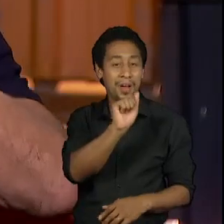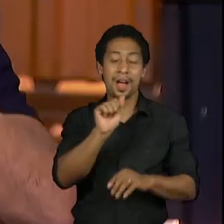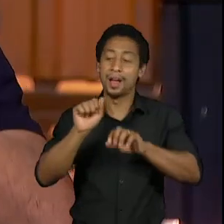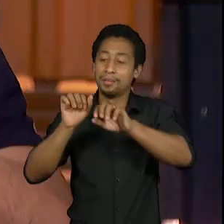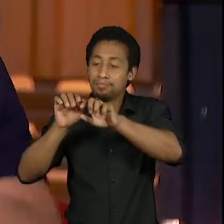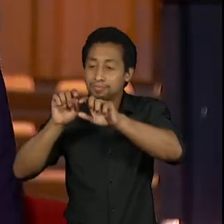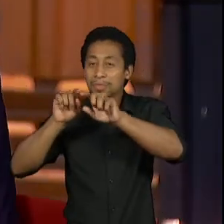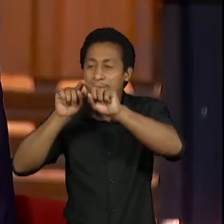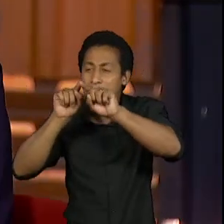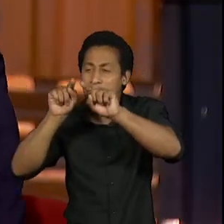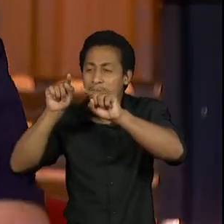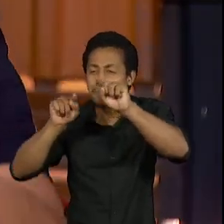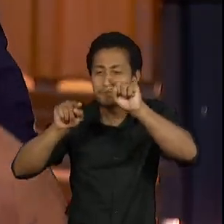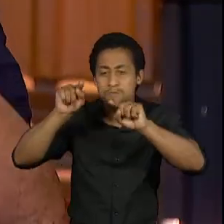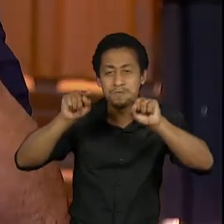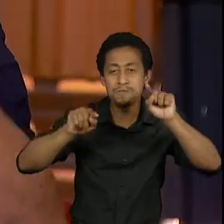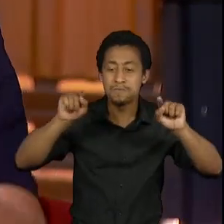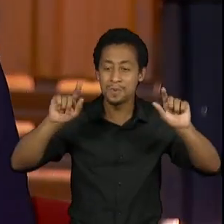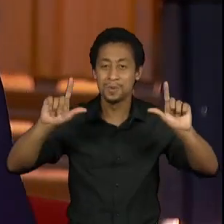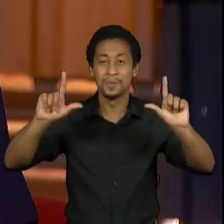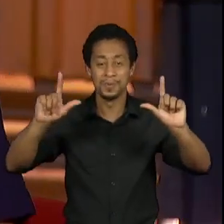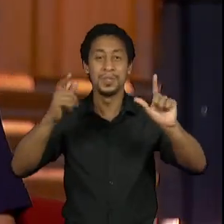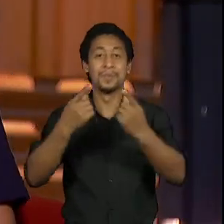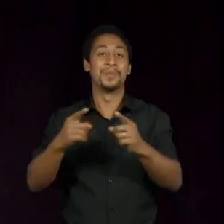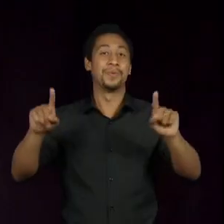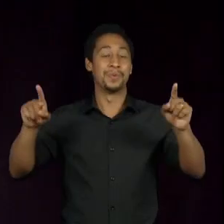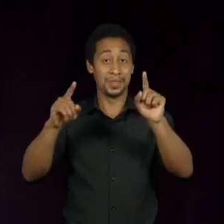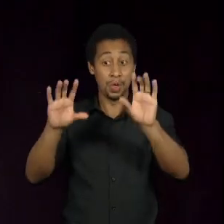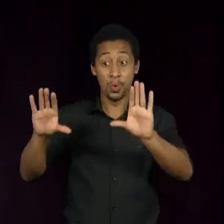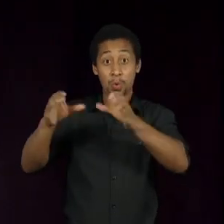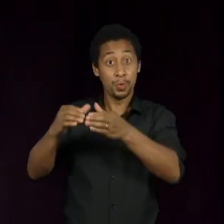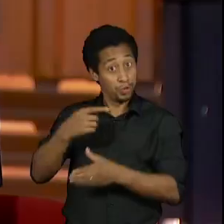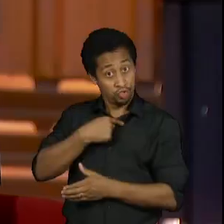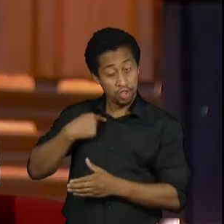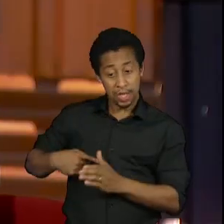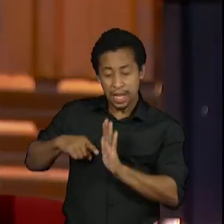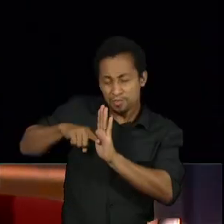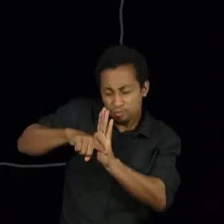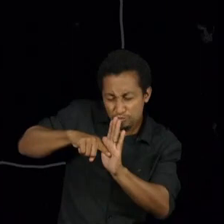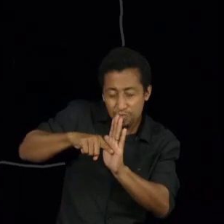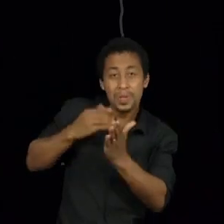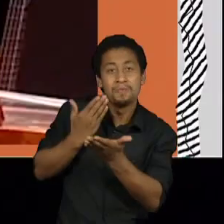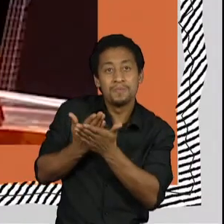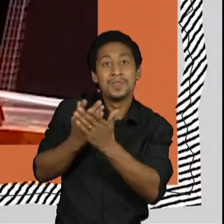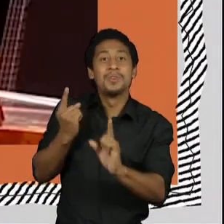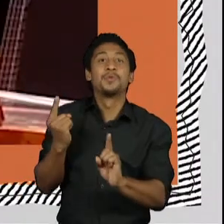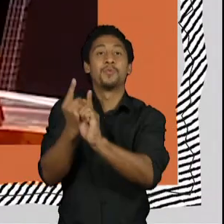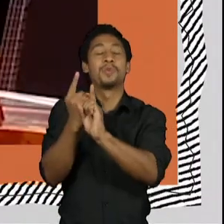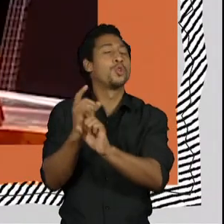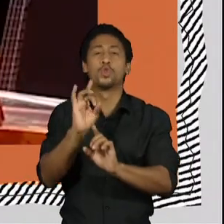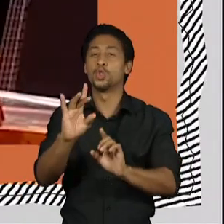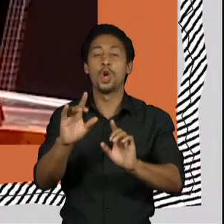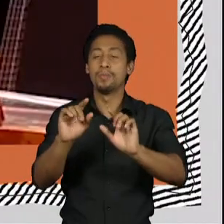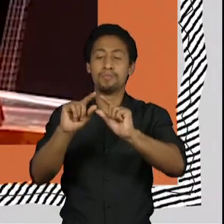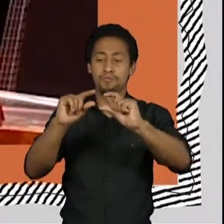do, lá, sol, lá, do. São 5 notas. São só 5.